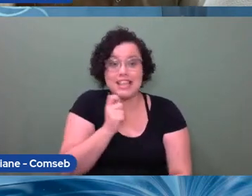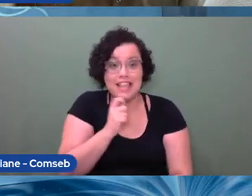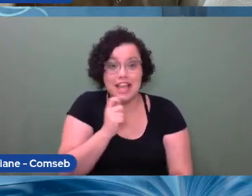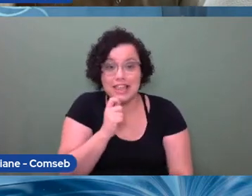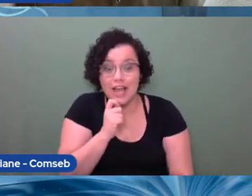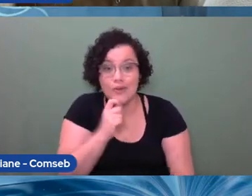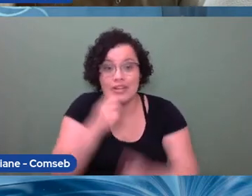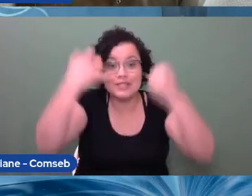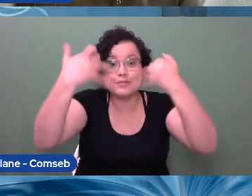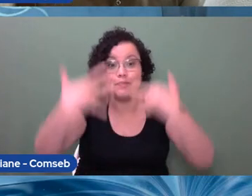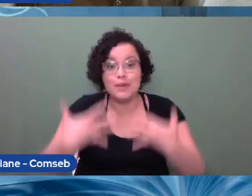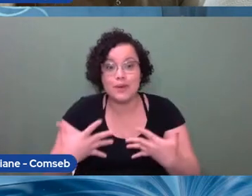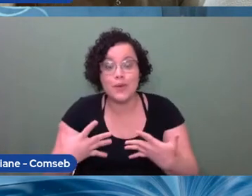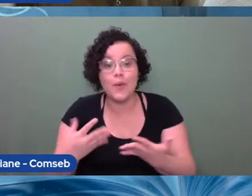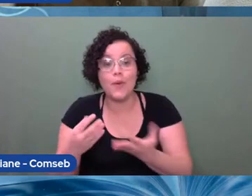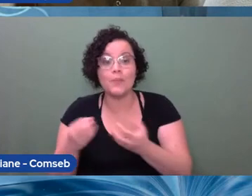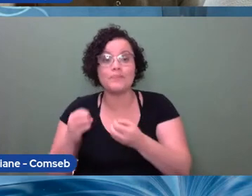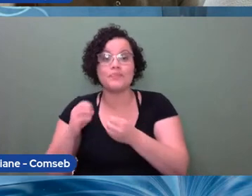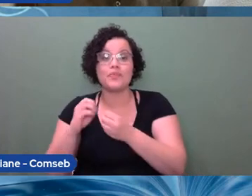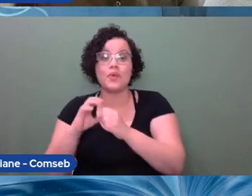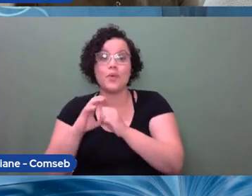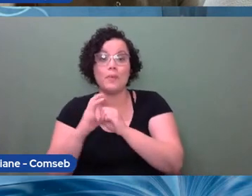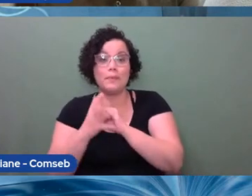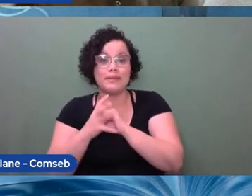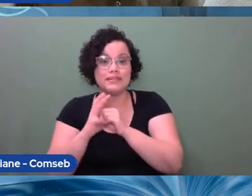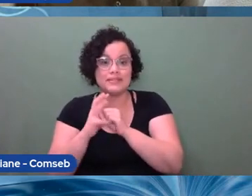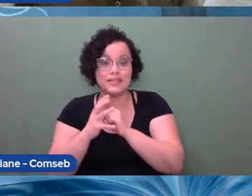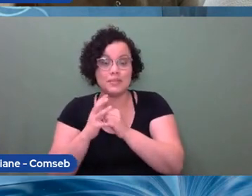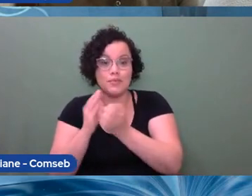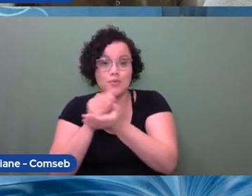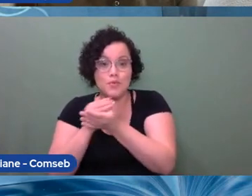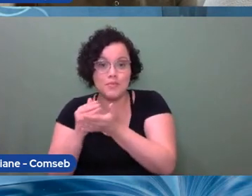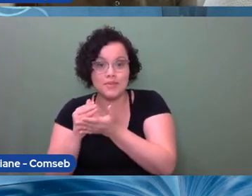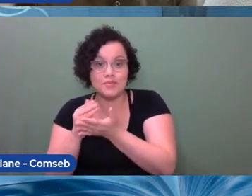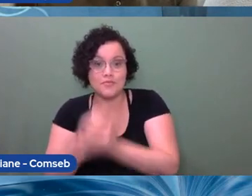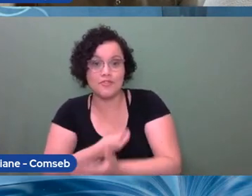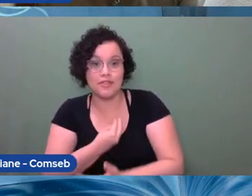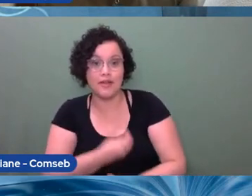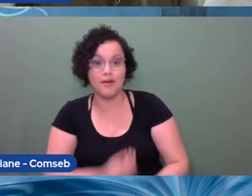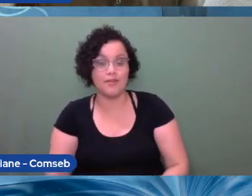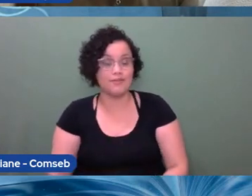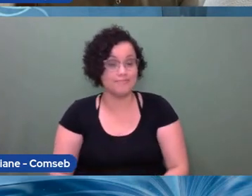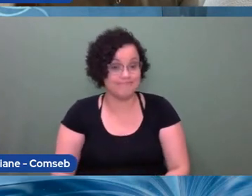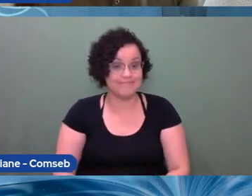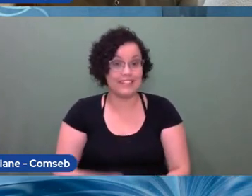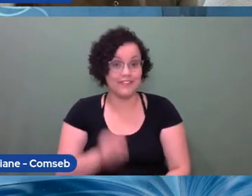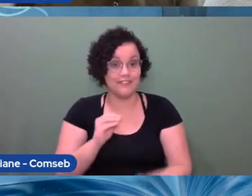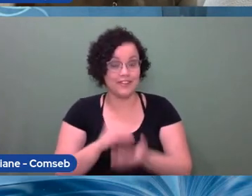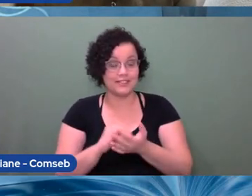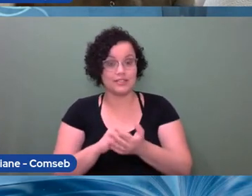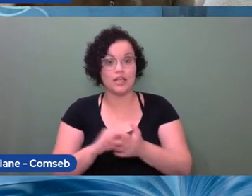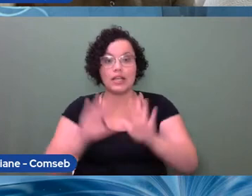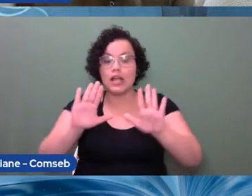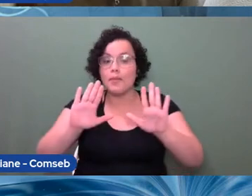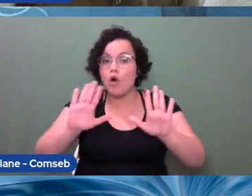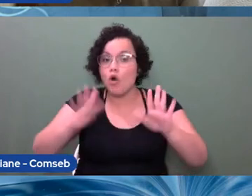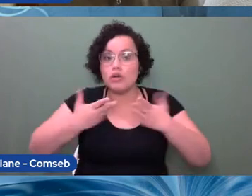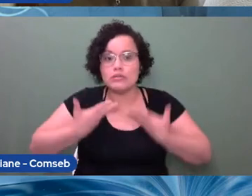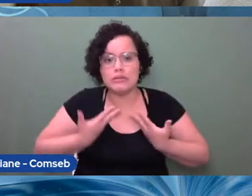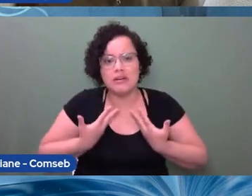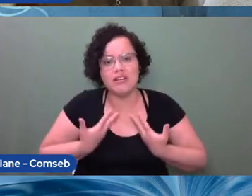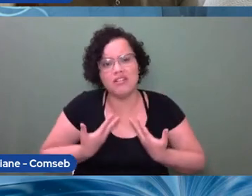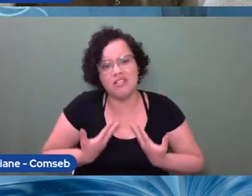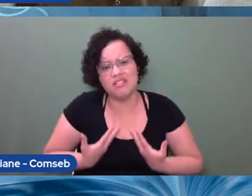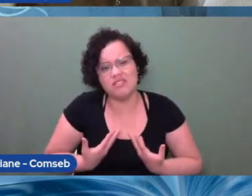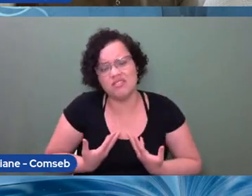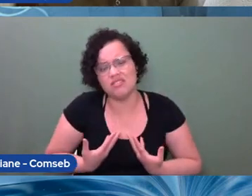Nathan, um pouco de paciência, né? Nós vamos devagarinho avançando, está bem? Não desanimem, por favor. Nós